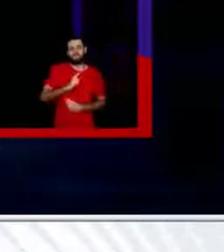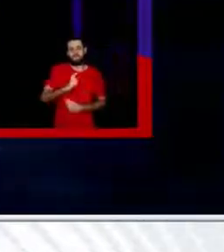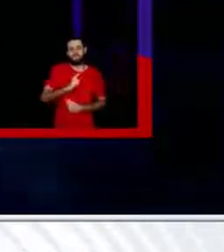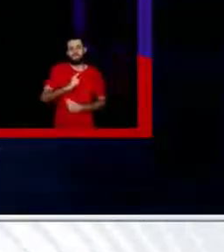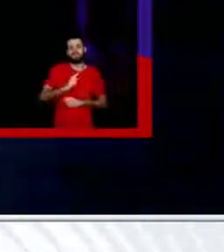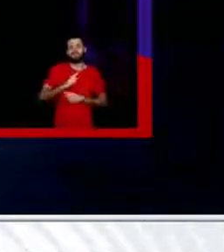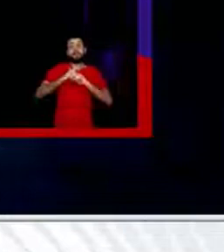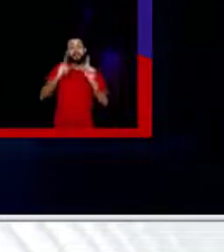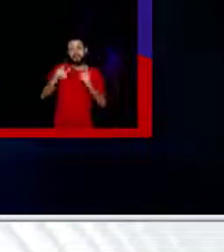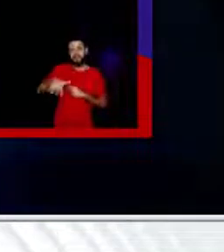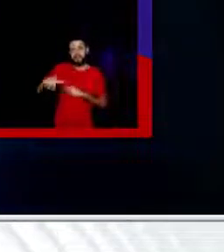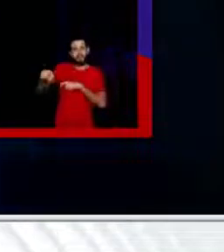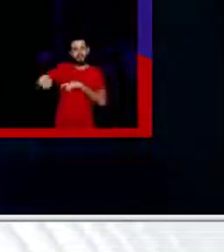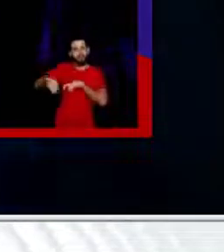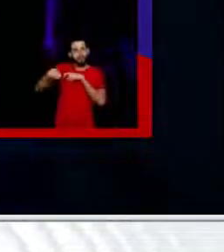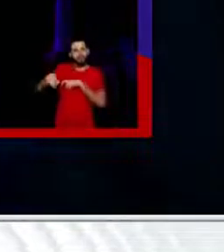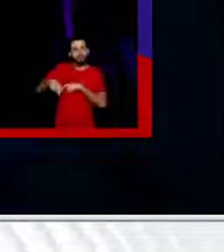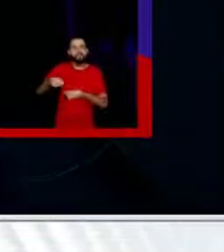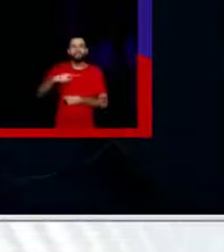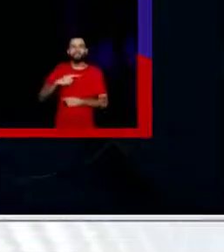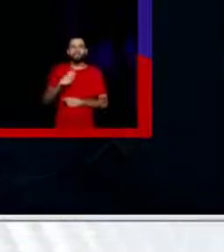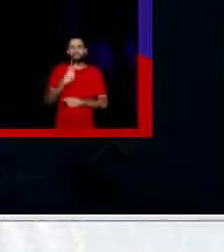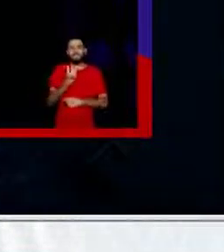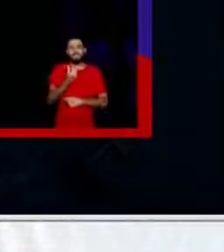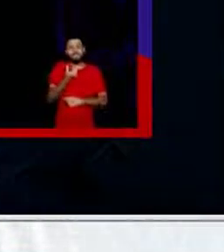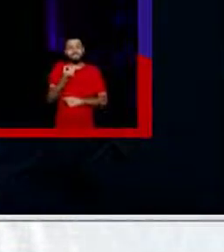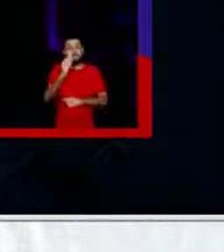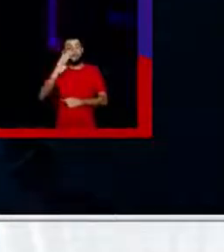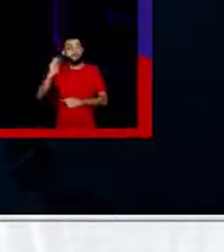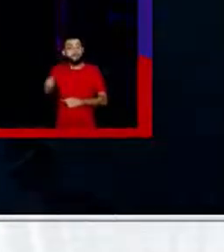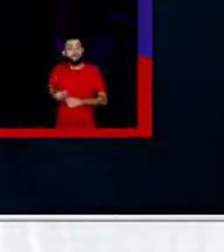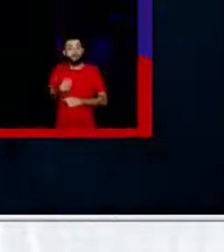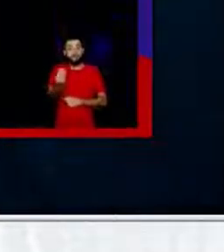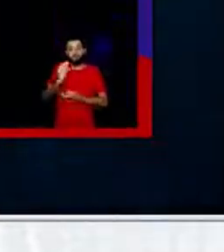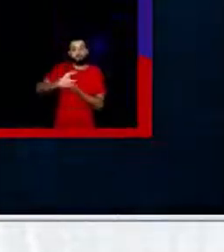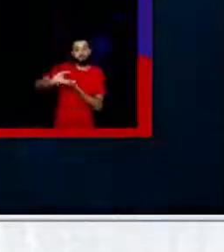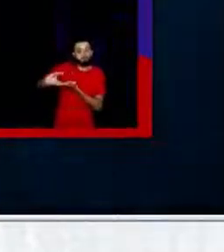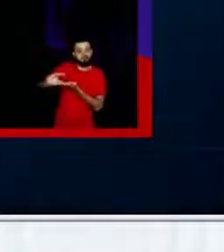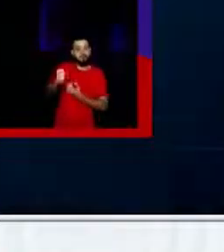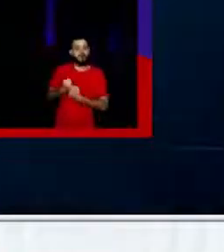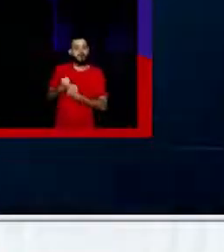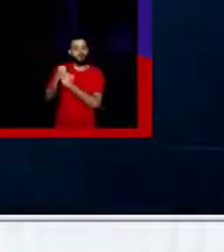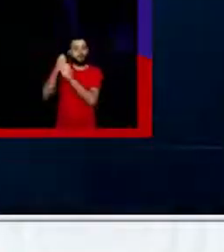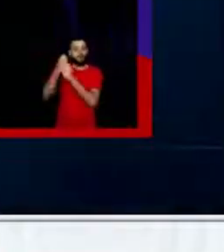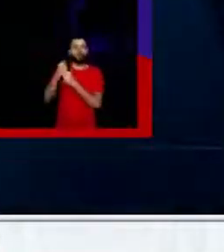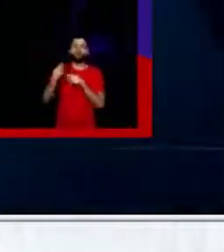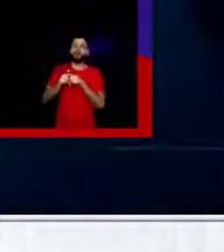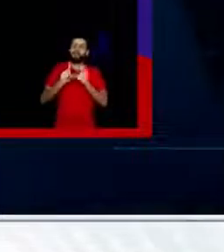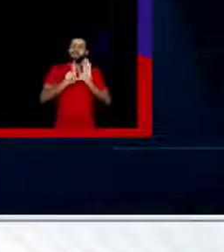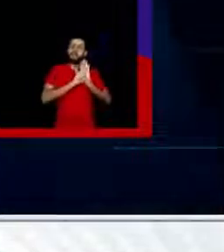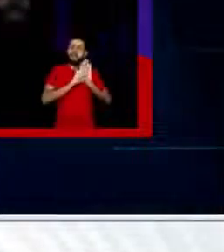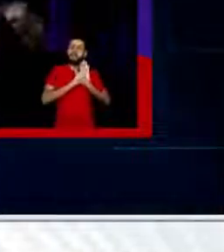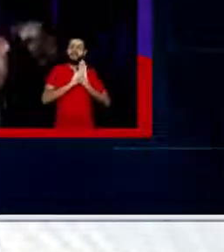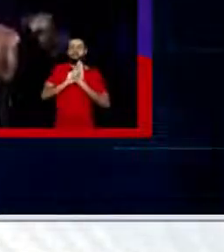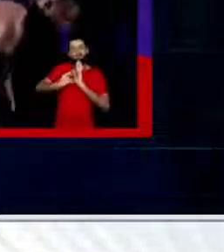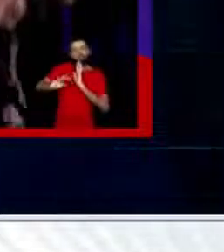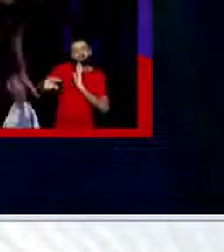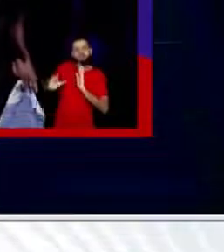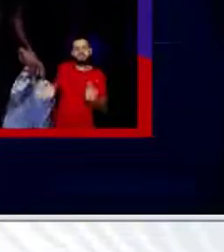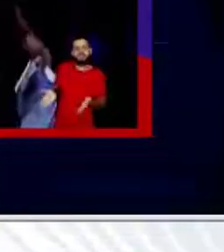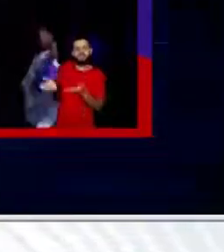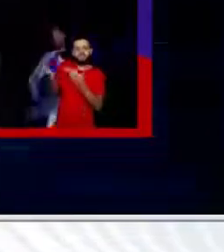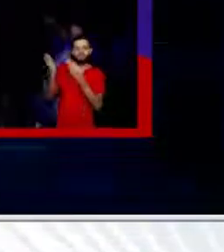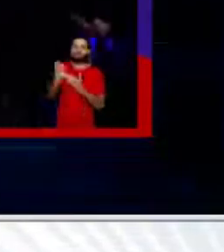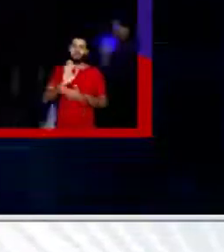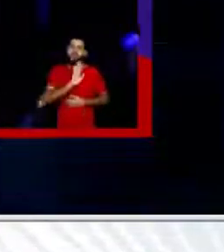importante, obrigado pela oportunidade. Não existe qualquer relação do pagamento de evento, de estrutura,